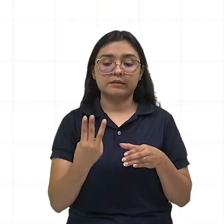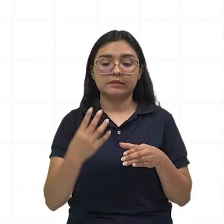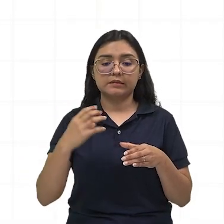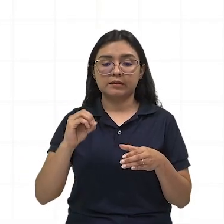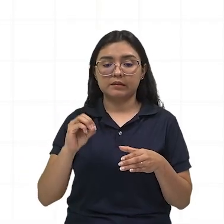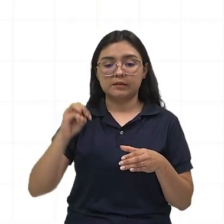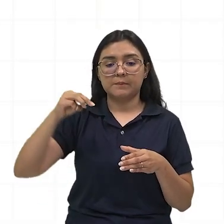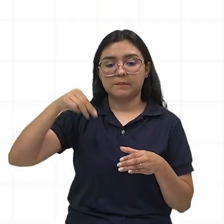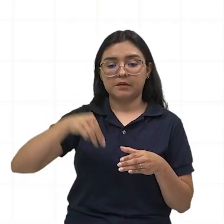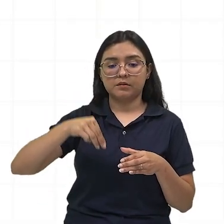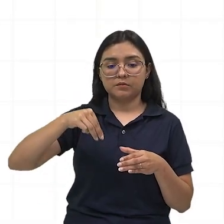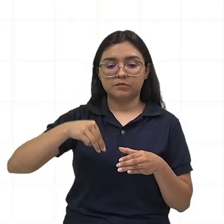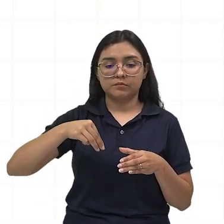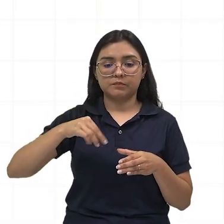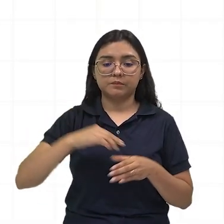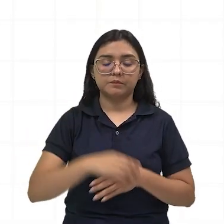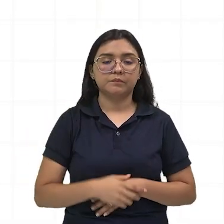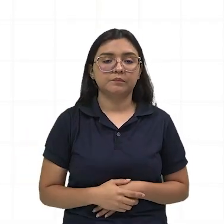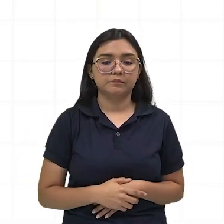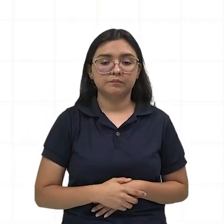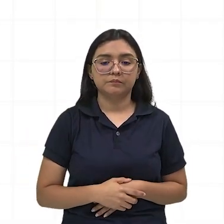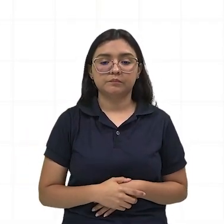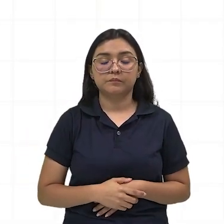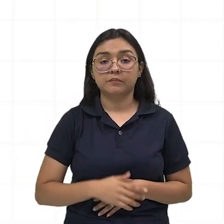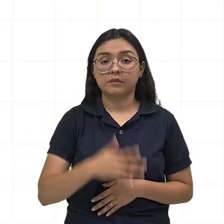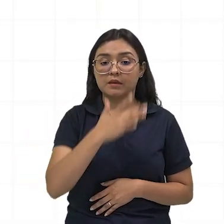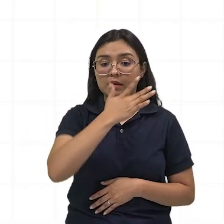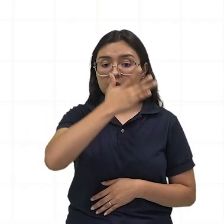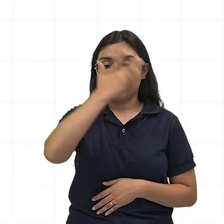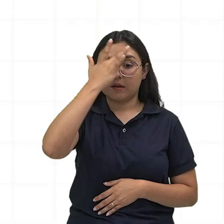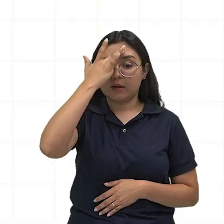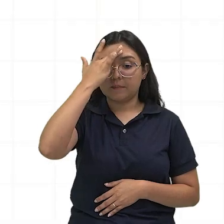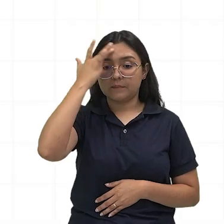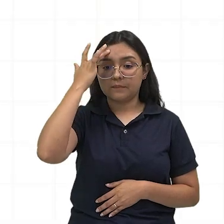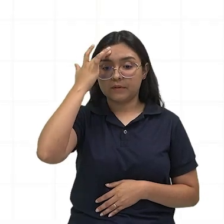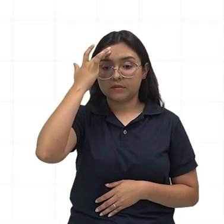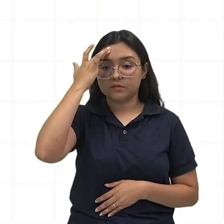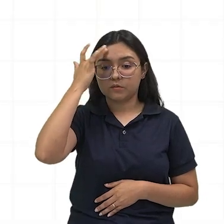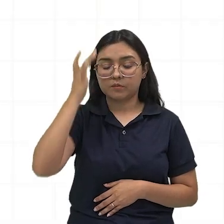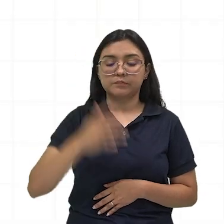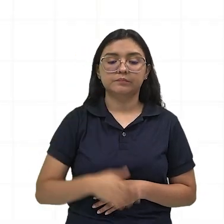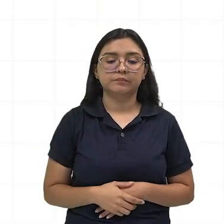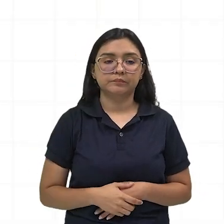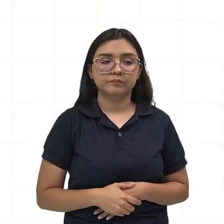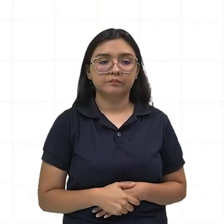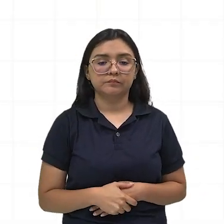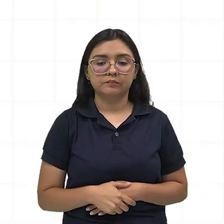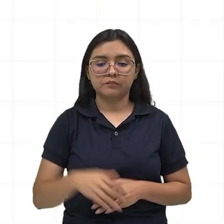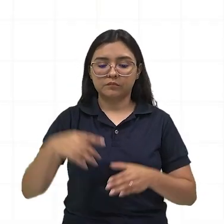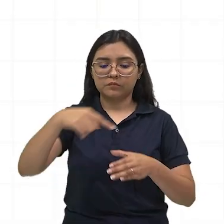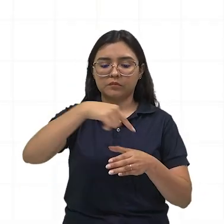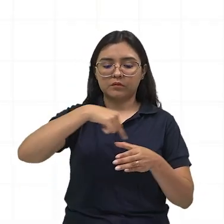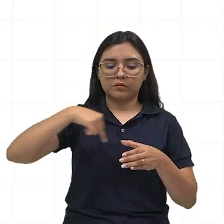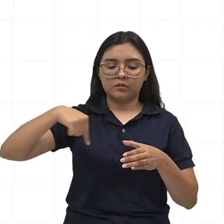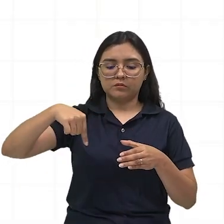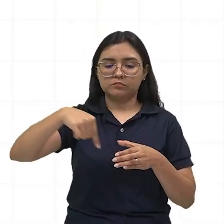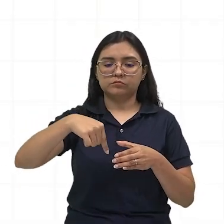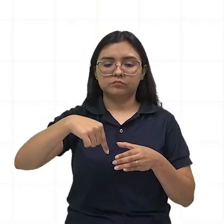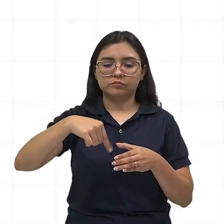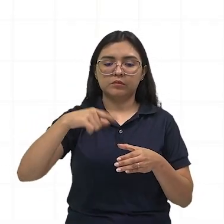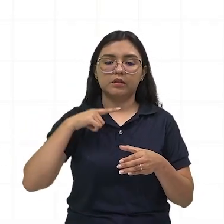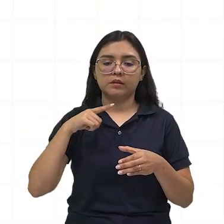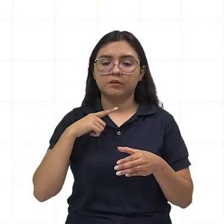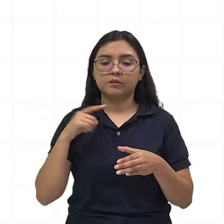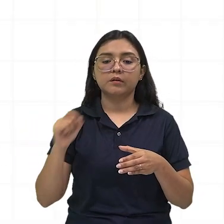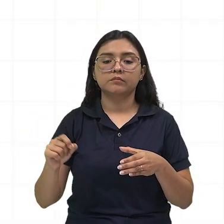30 metros. E a pessoa está caminhando, olha, está aqui a pessoa, ela está